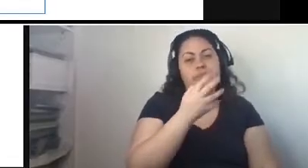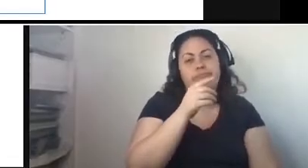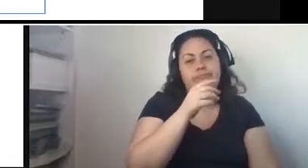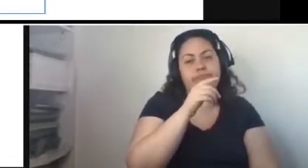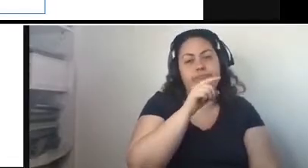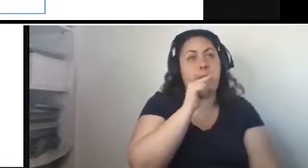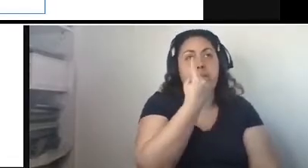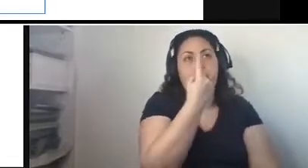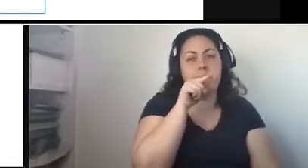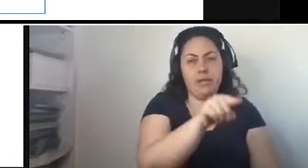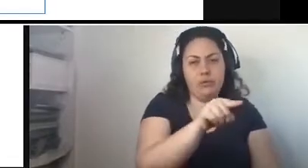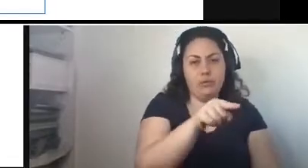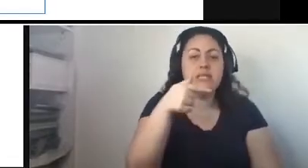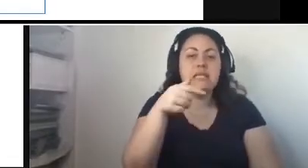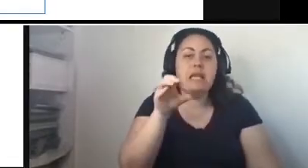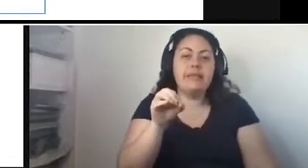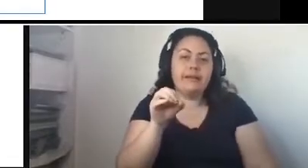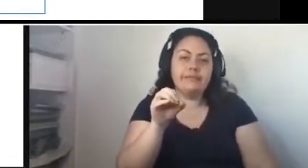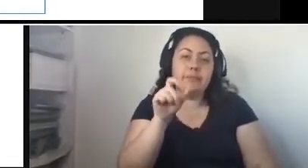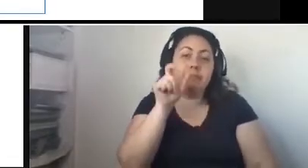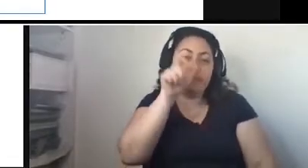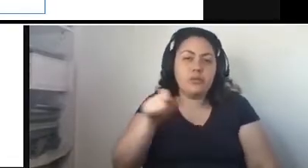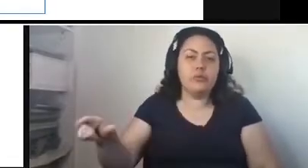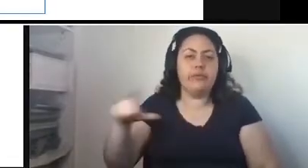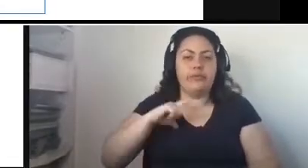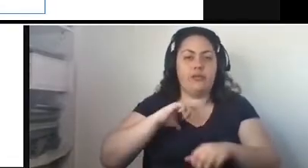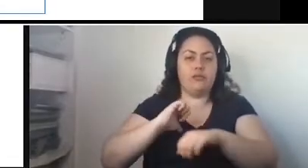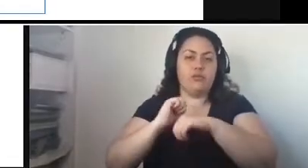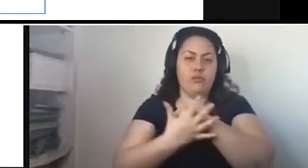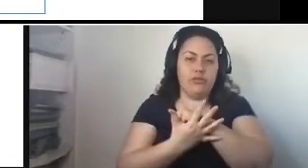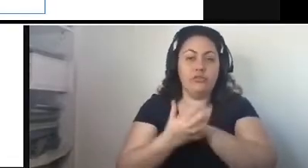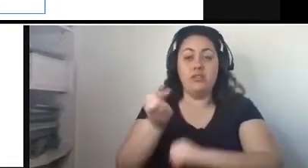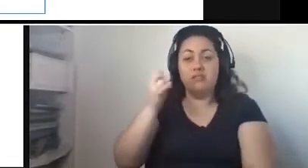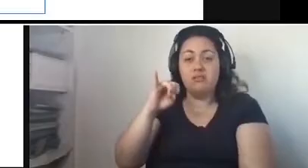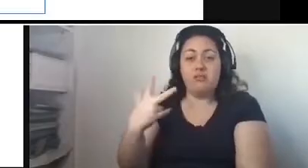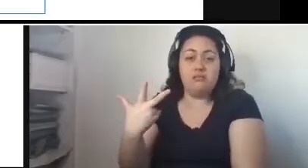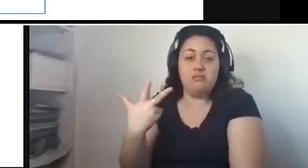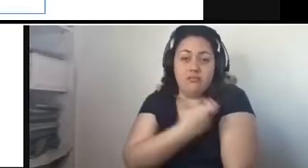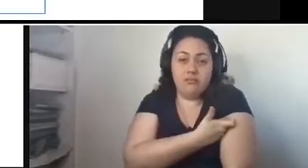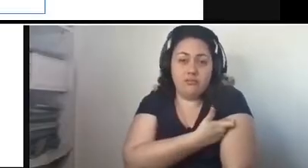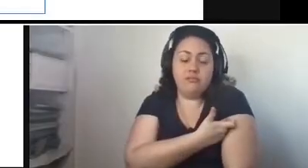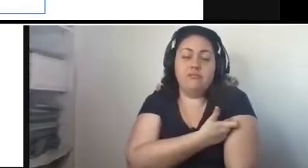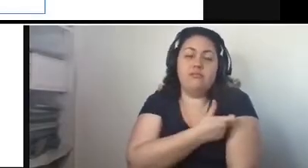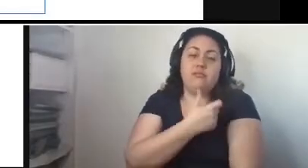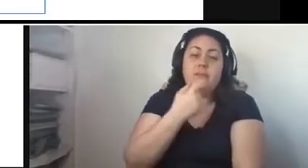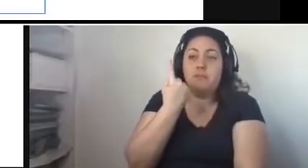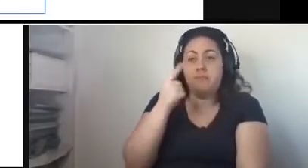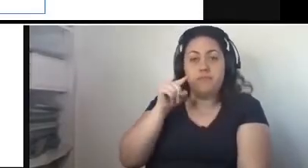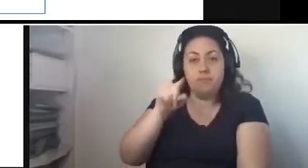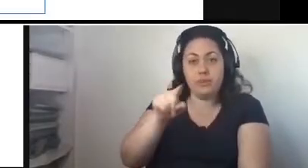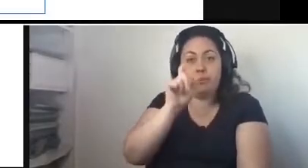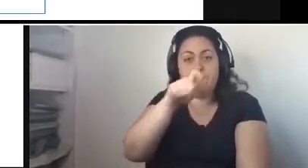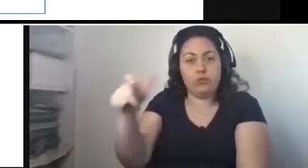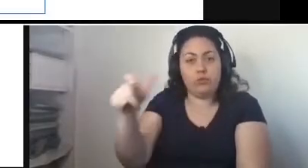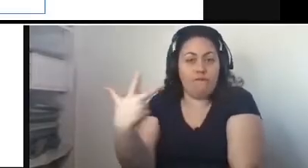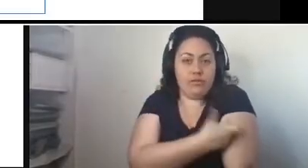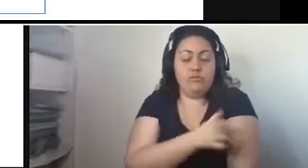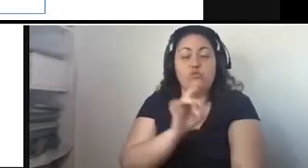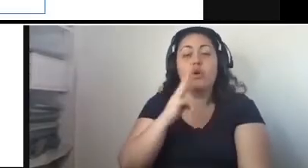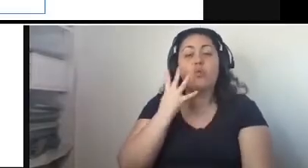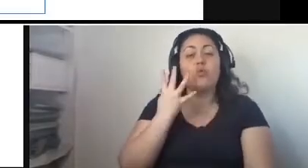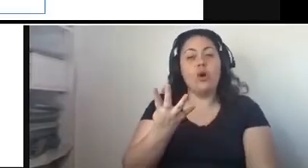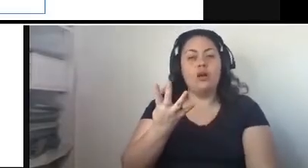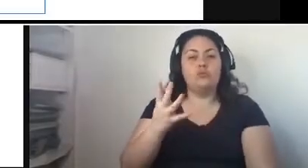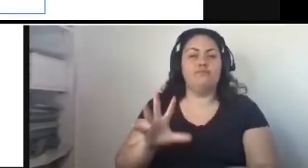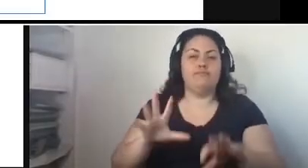a Covid-19 e para cada 1.000 fazendo a vacina, 4 tiveram a Covid-19. Essa diferença de 4 para